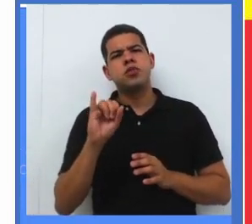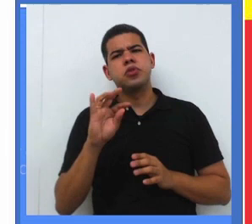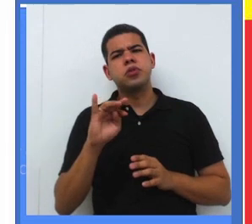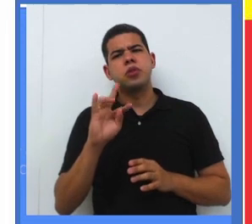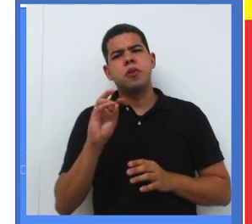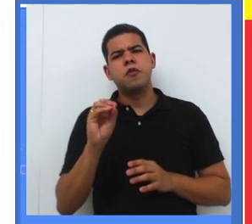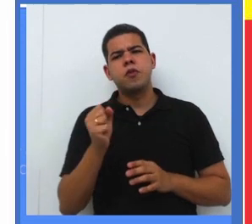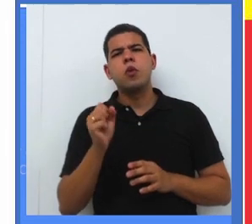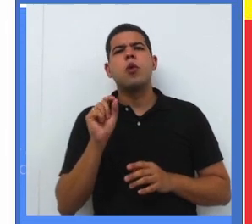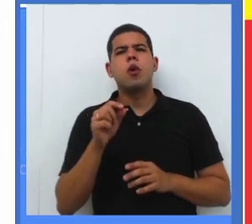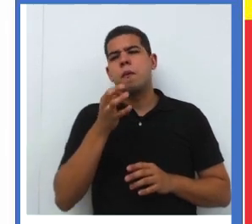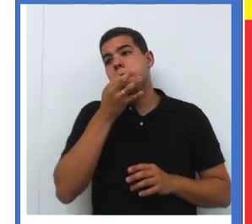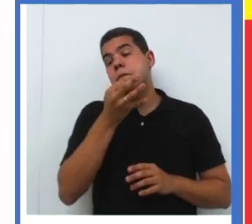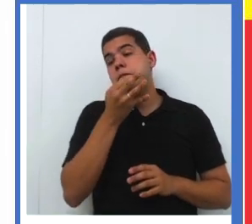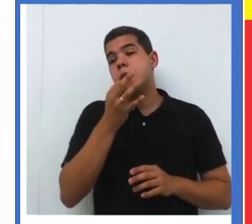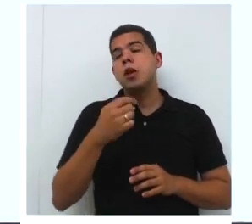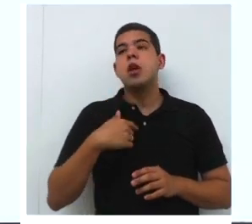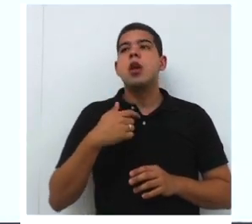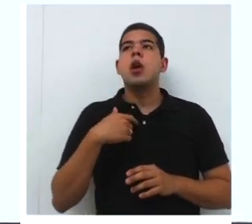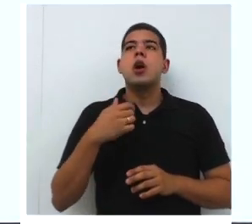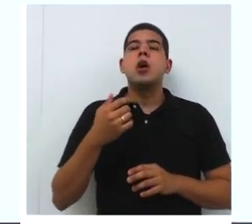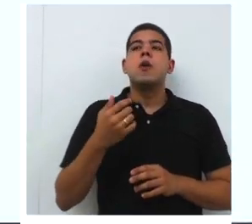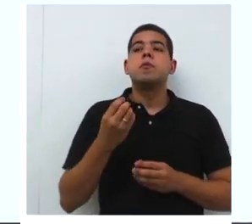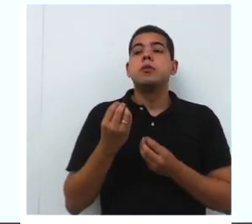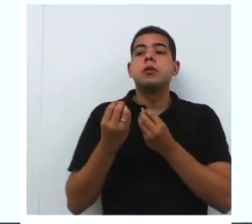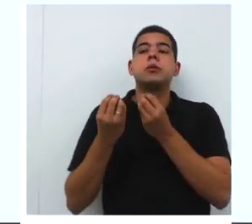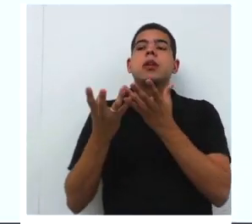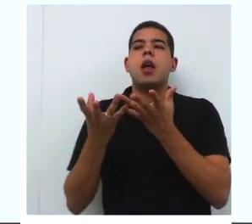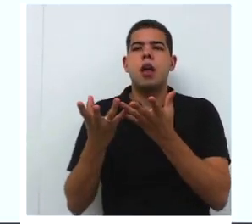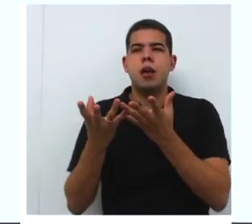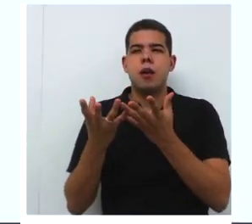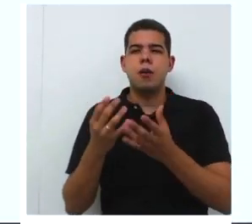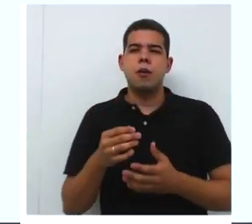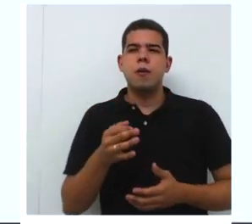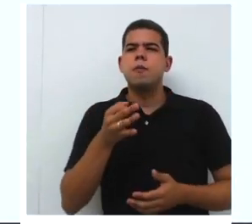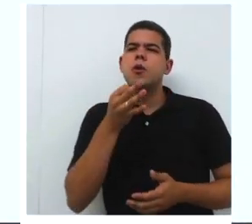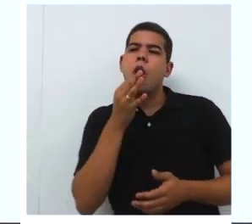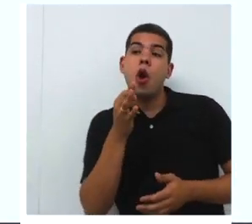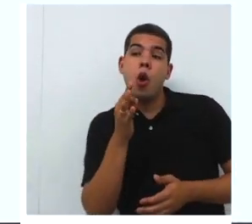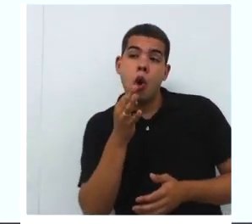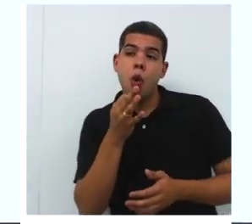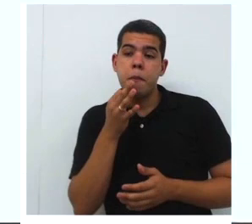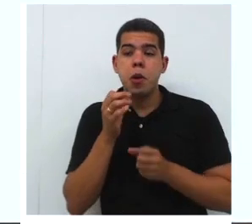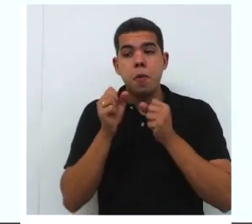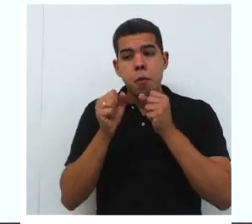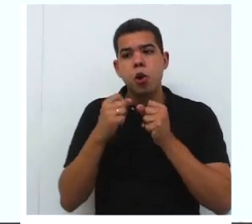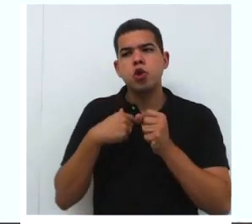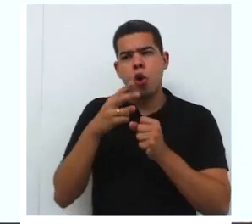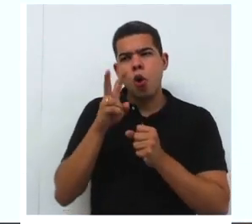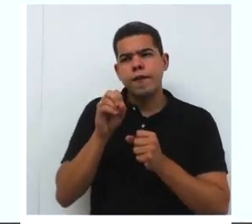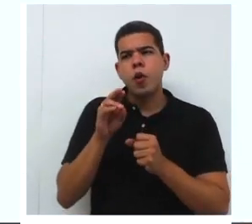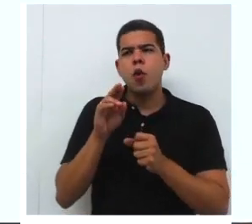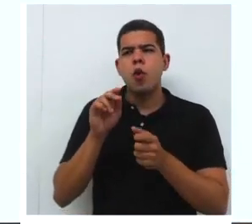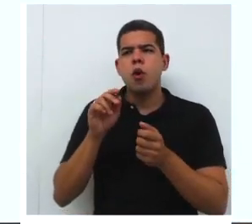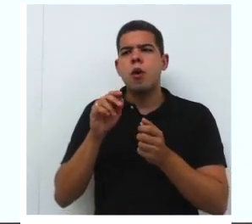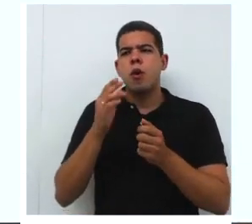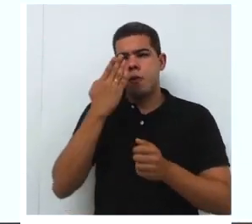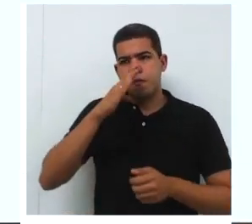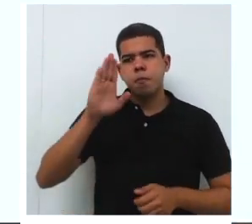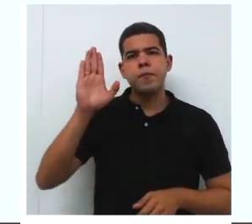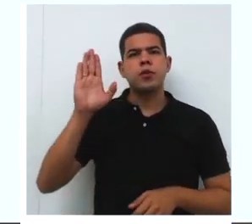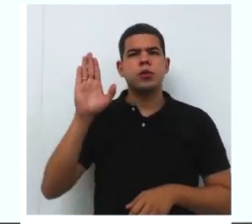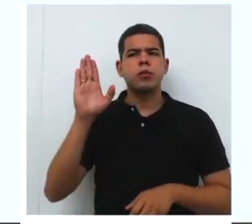Vem de proposta. O que é proposta? Quando eu estou oferecendo alguma coisa certo? De acordo com o que você vai